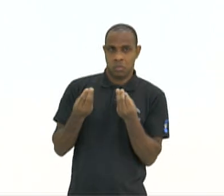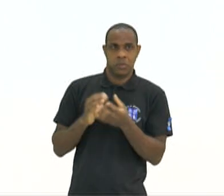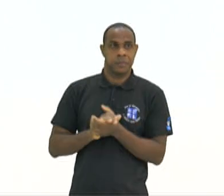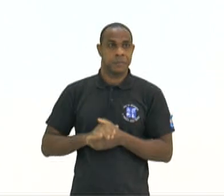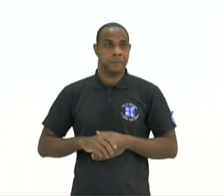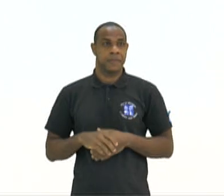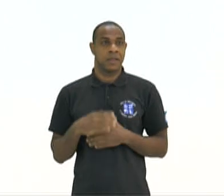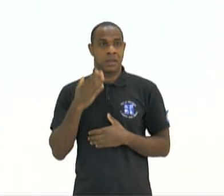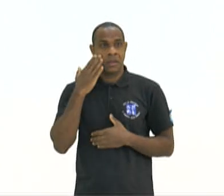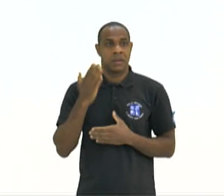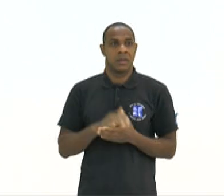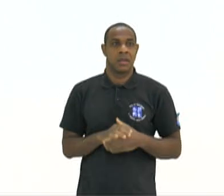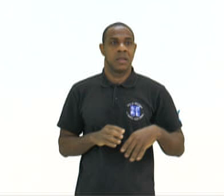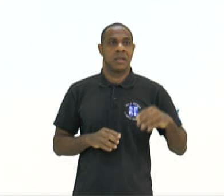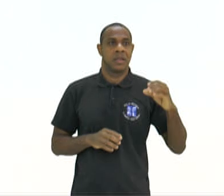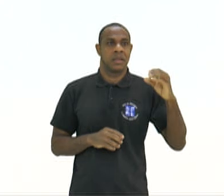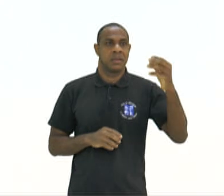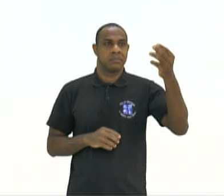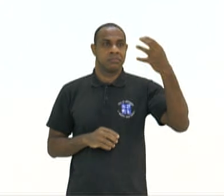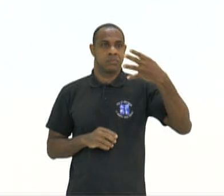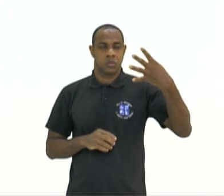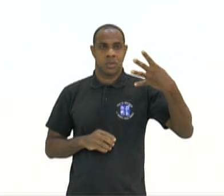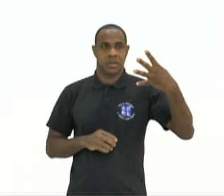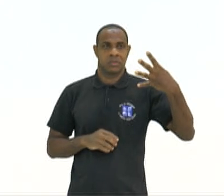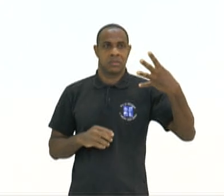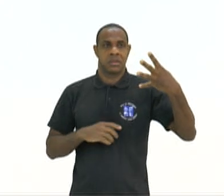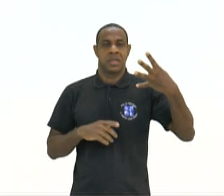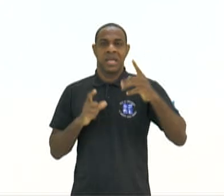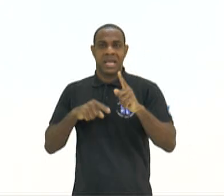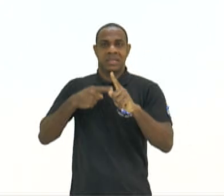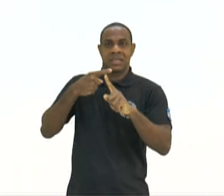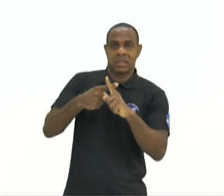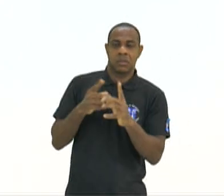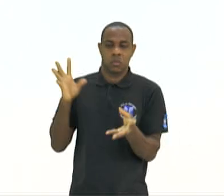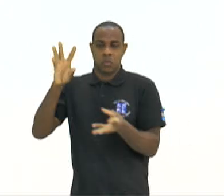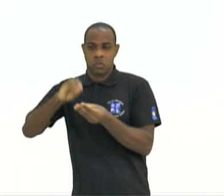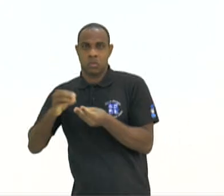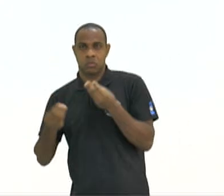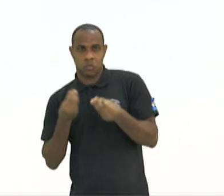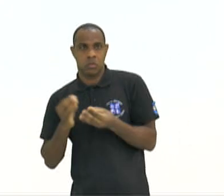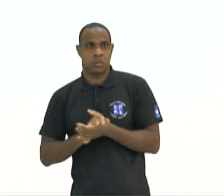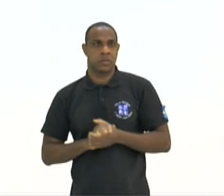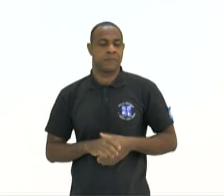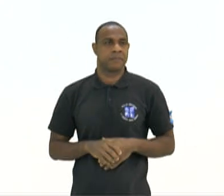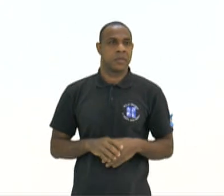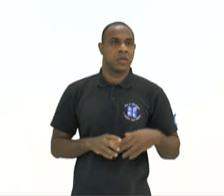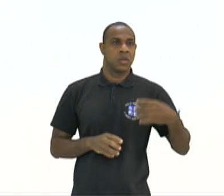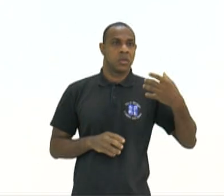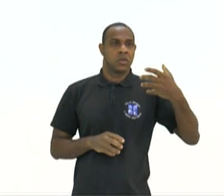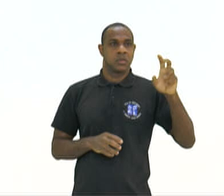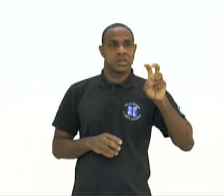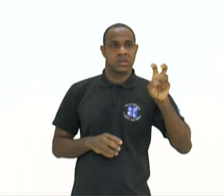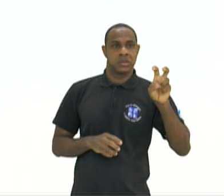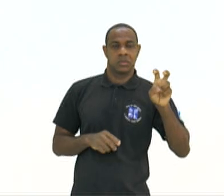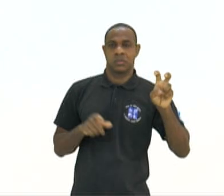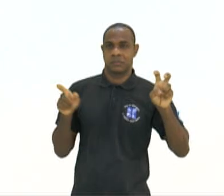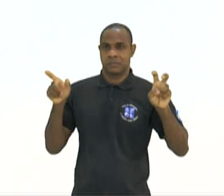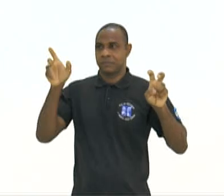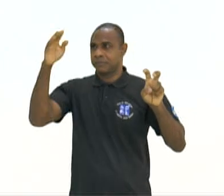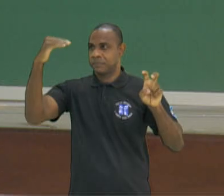Né, em conclusão, em adição. Contrast, but, however, in contrast,